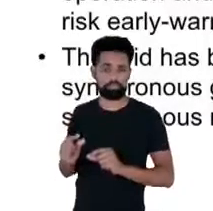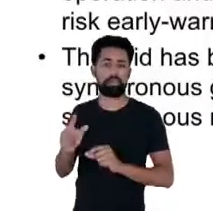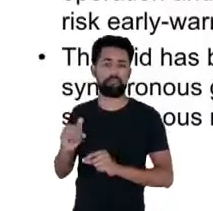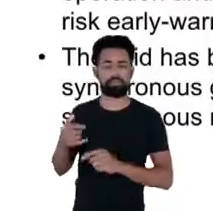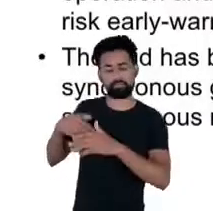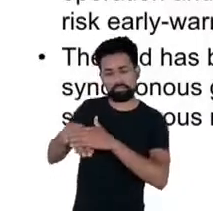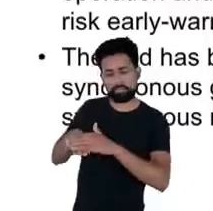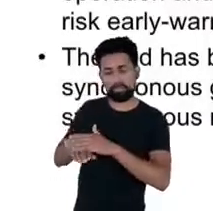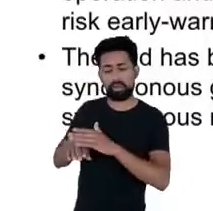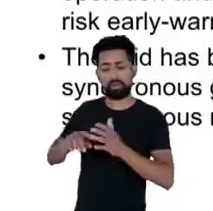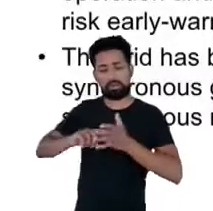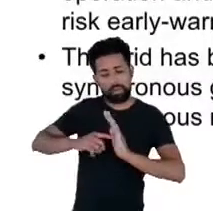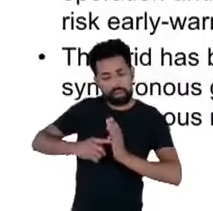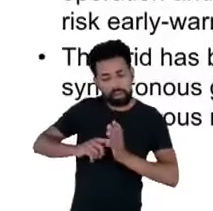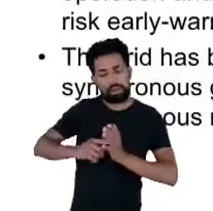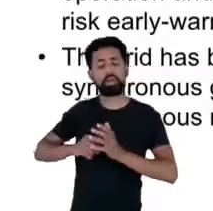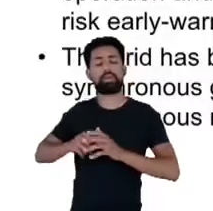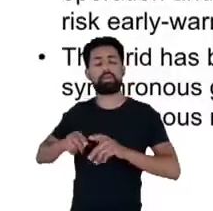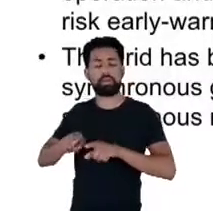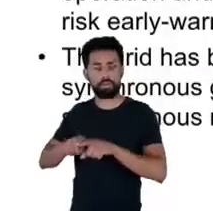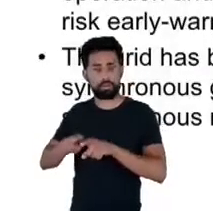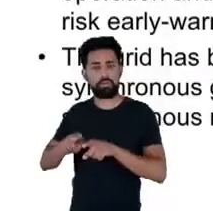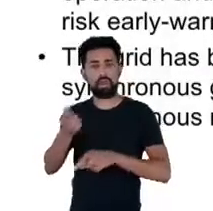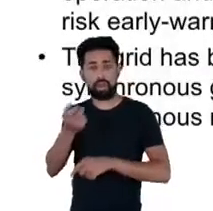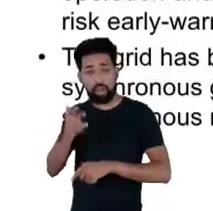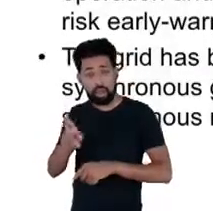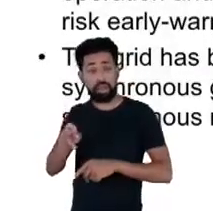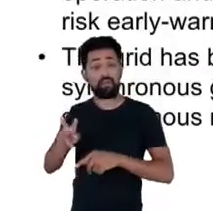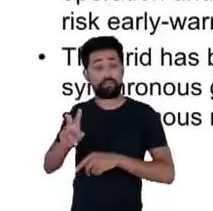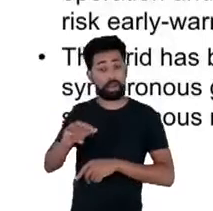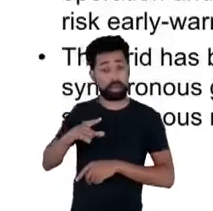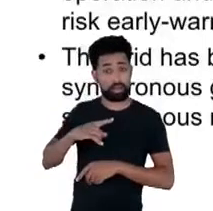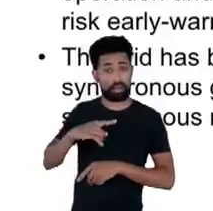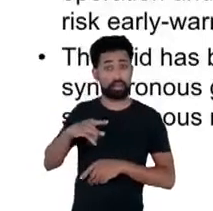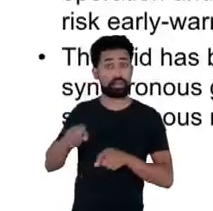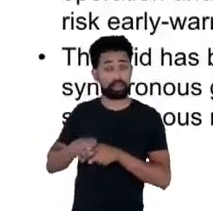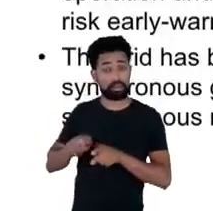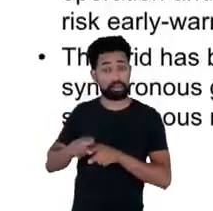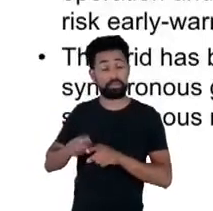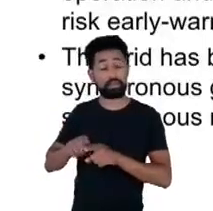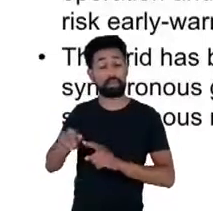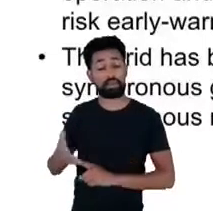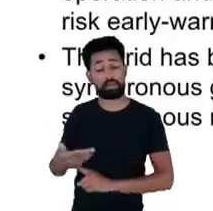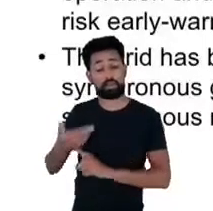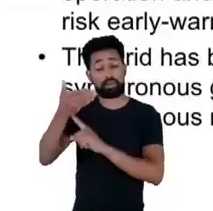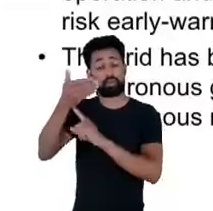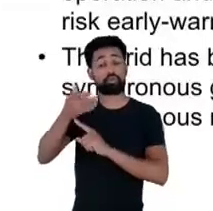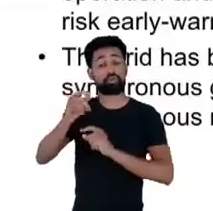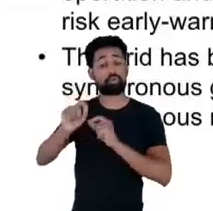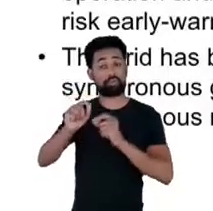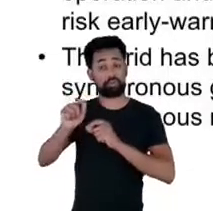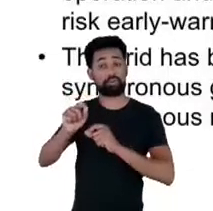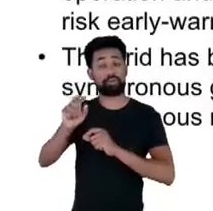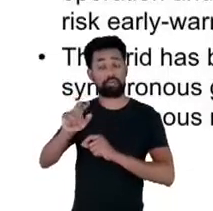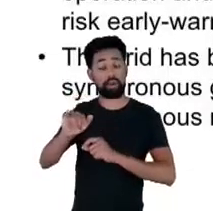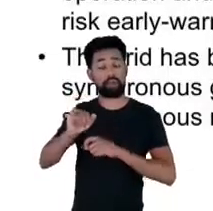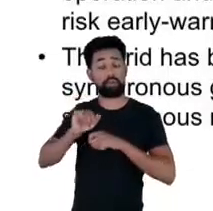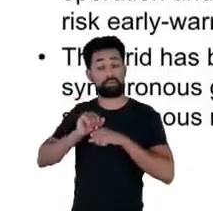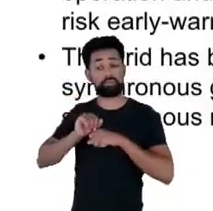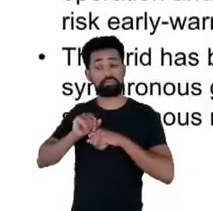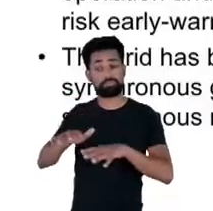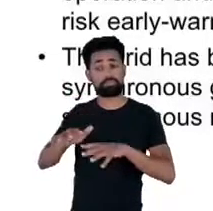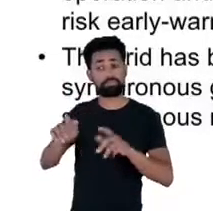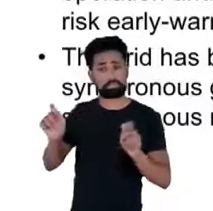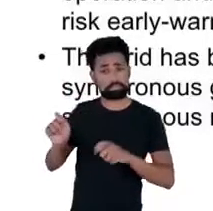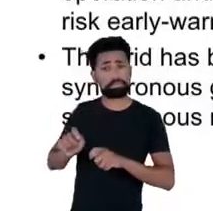baterias e por compressor a ar. Também teremos uma tecnologia de transmissão com alta capacidade e